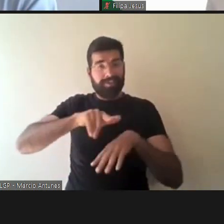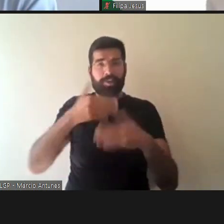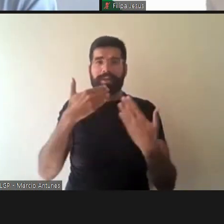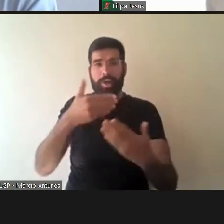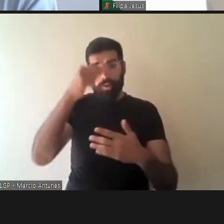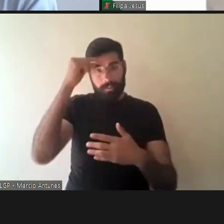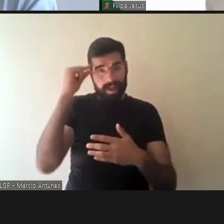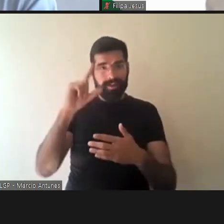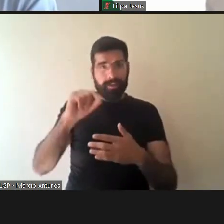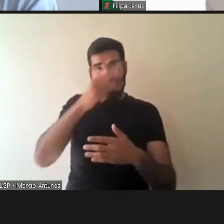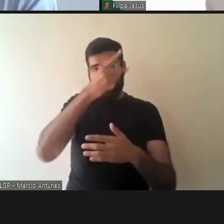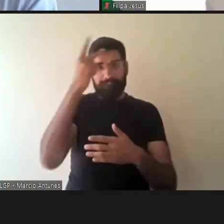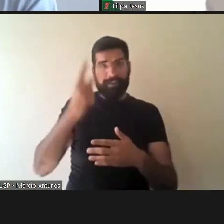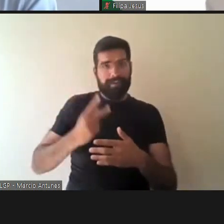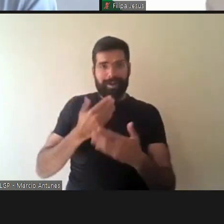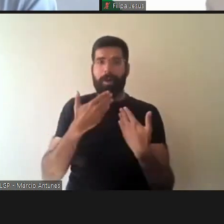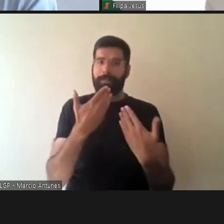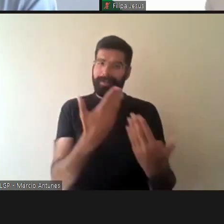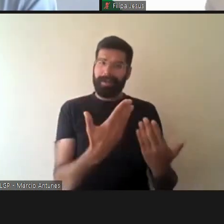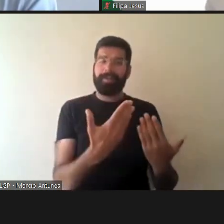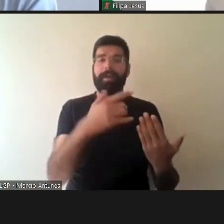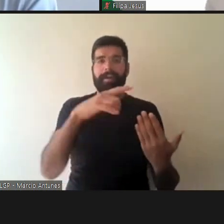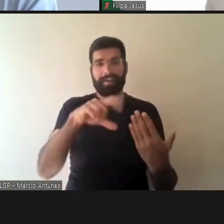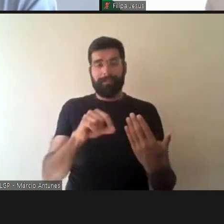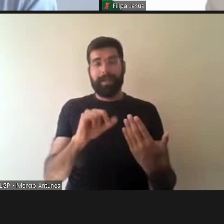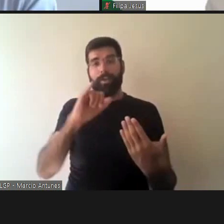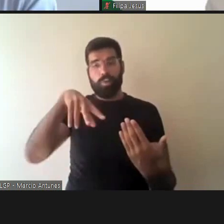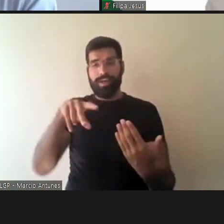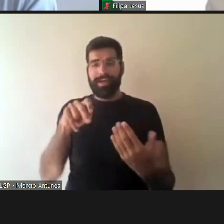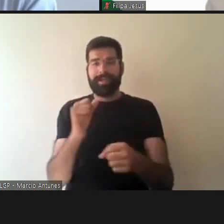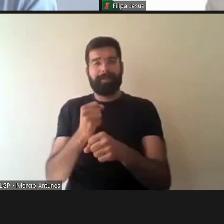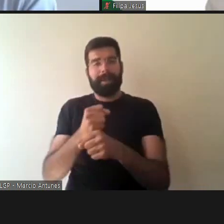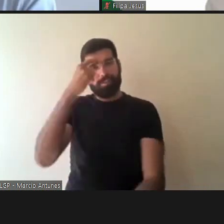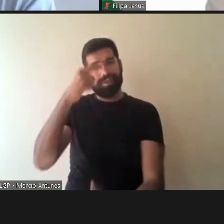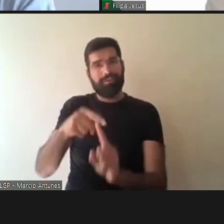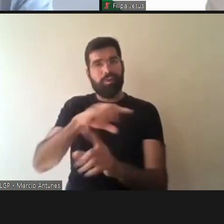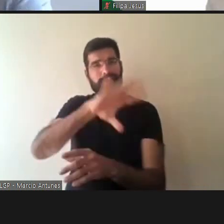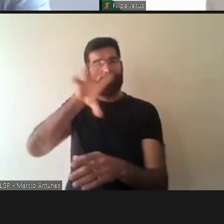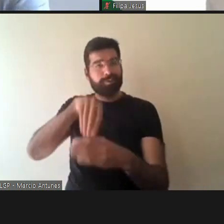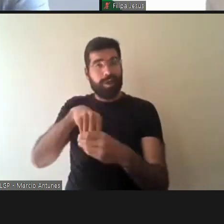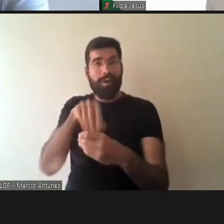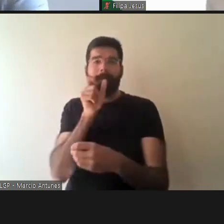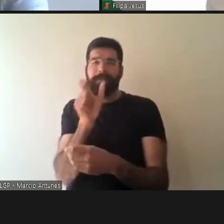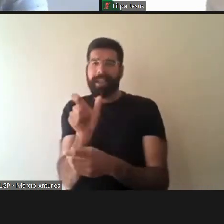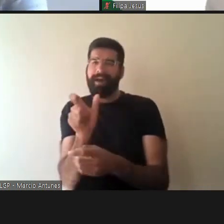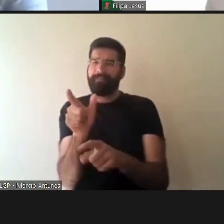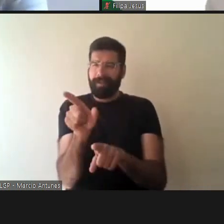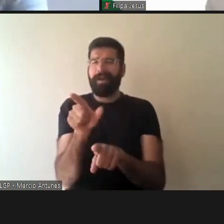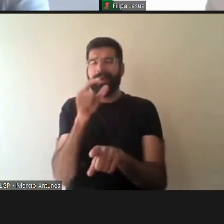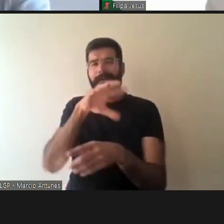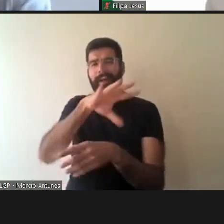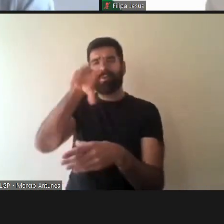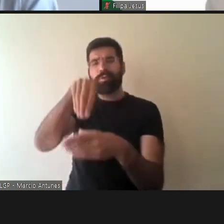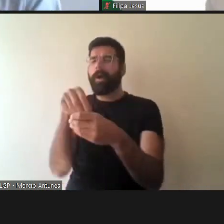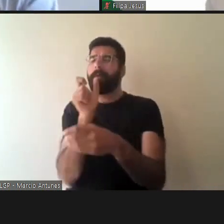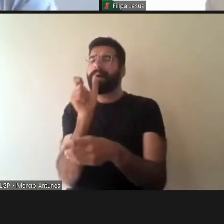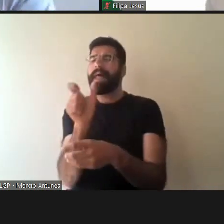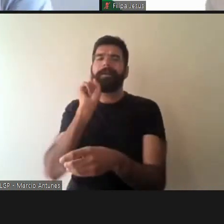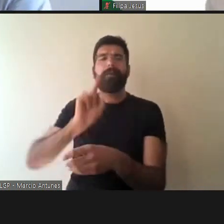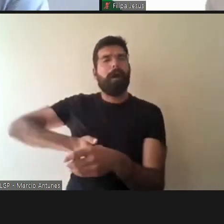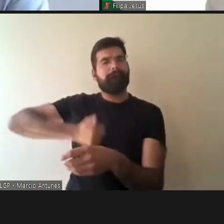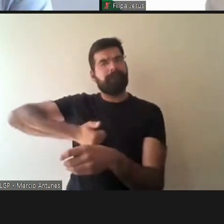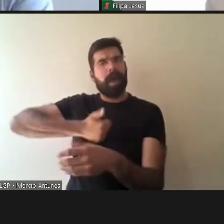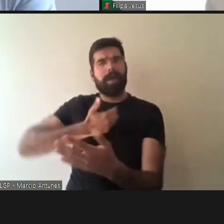e à Valentina, e, portanto, também o INA está a trabalhar para a inclusão, que é uma palavra, uma keyword fundamental para a vida